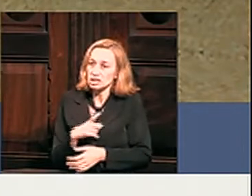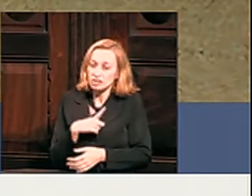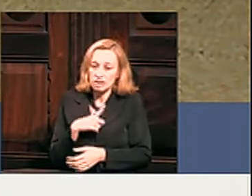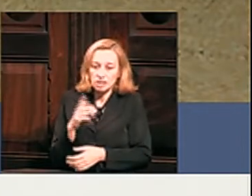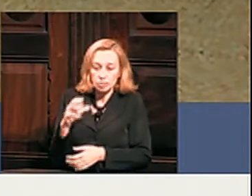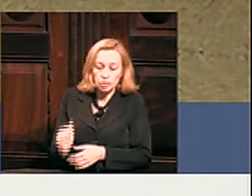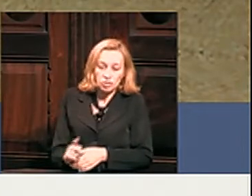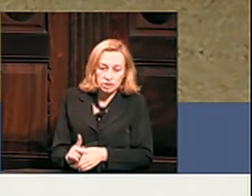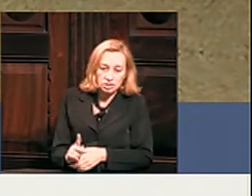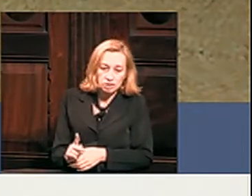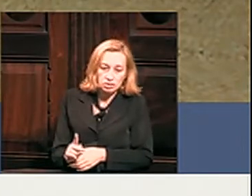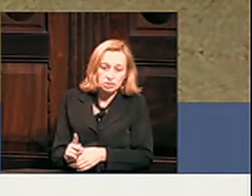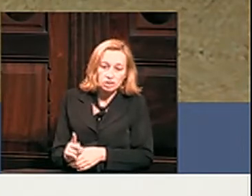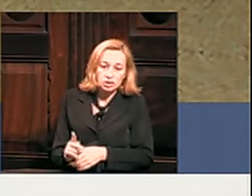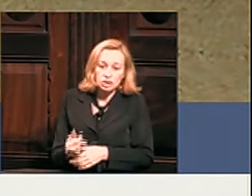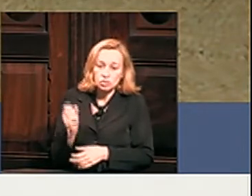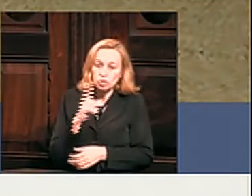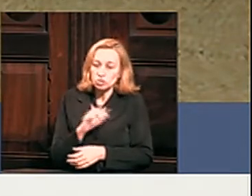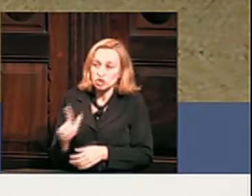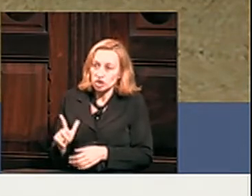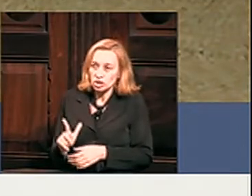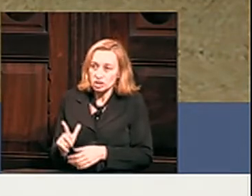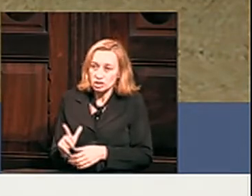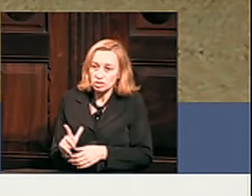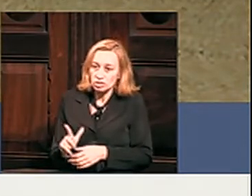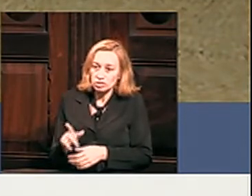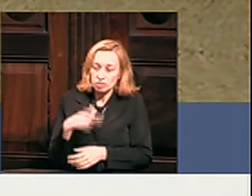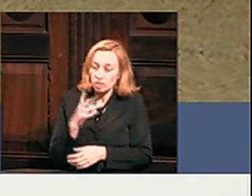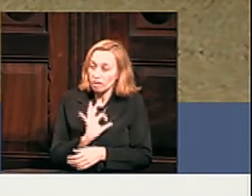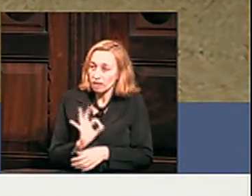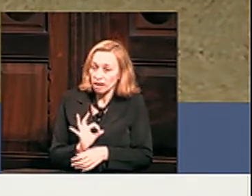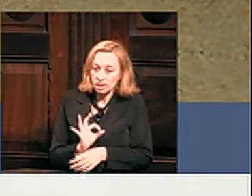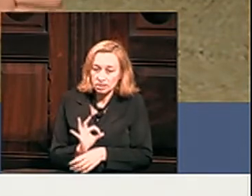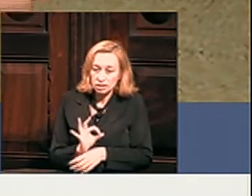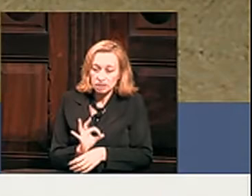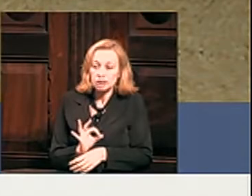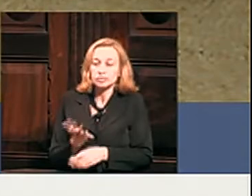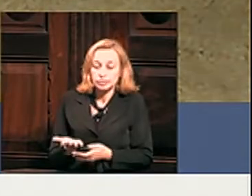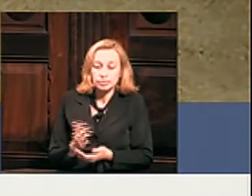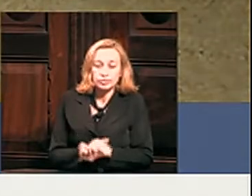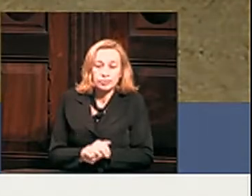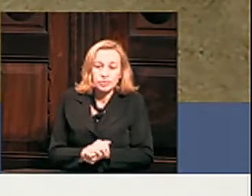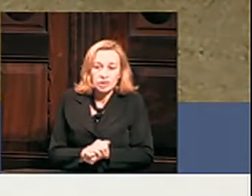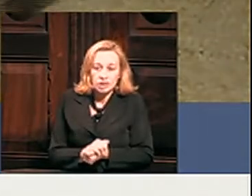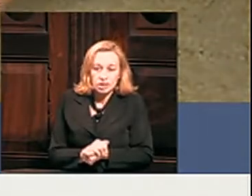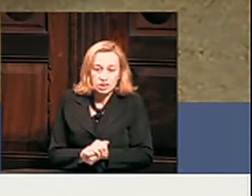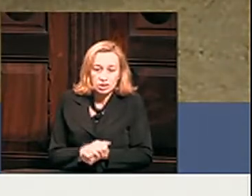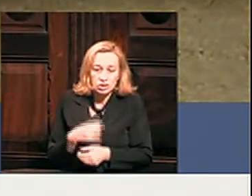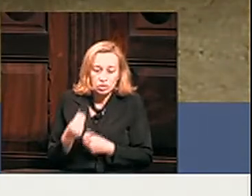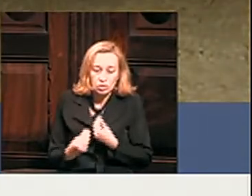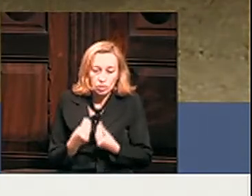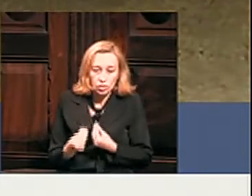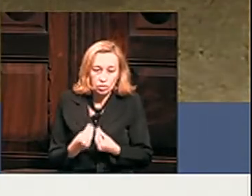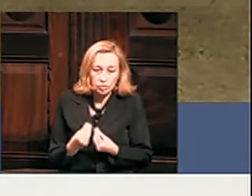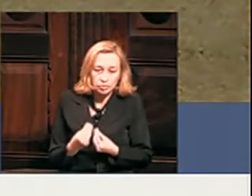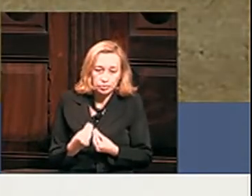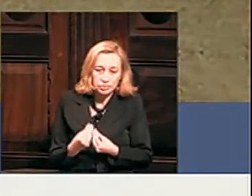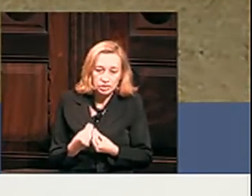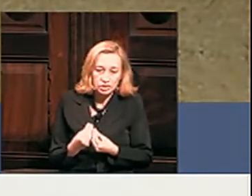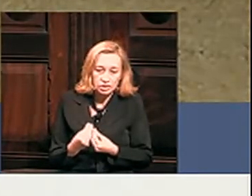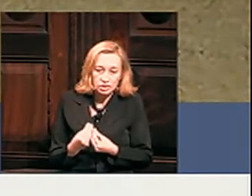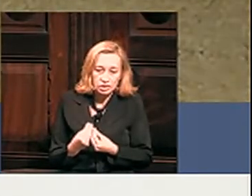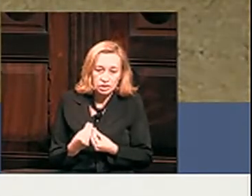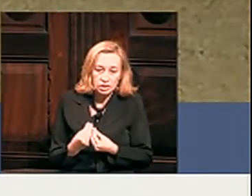no caso da redução da alíquota do diesel, nada disso foi colocado. O secretário de Fazenda, ontem também, e apenas oralmente, falou que